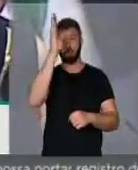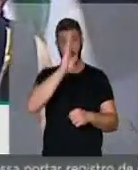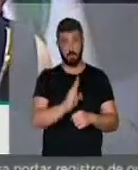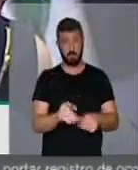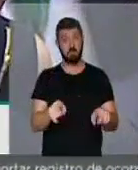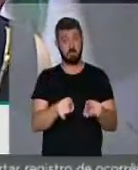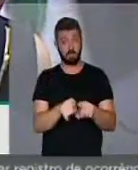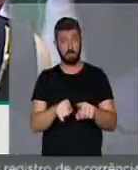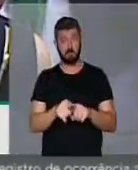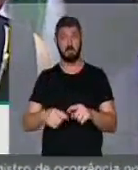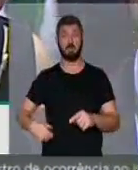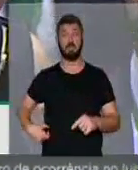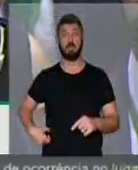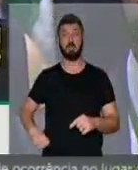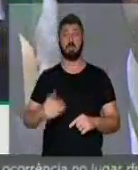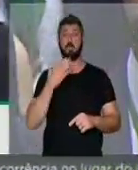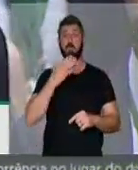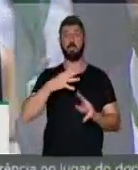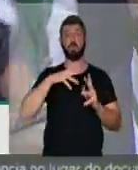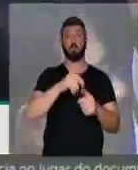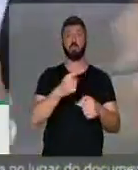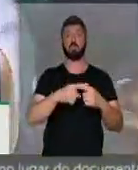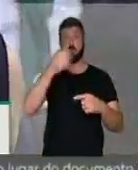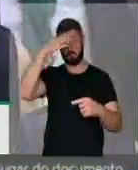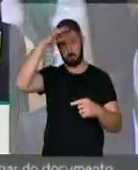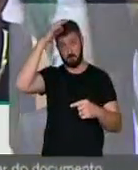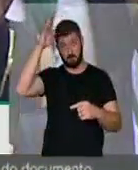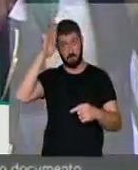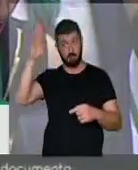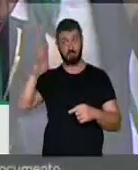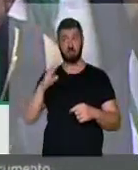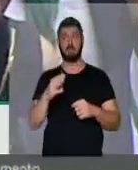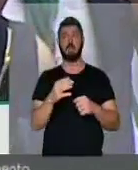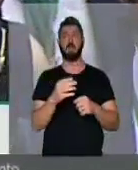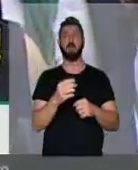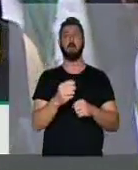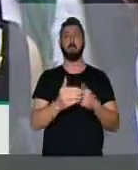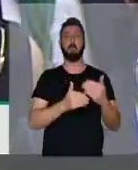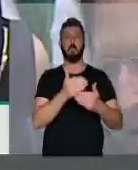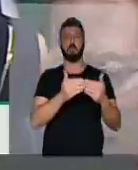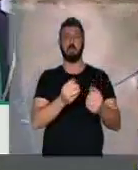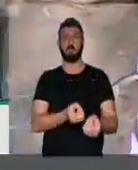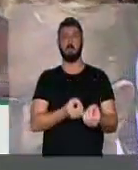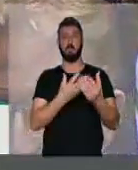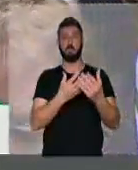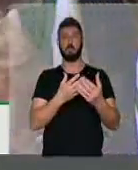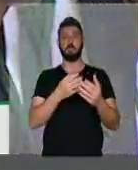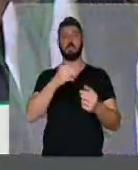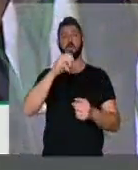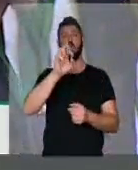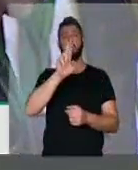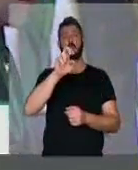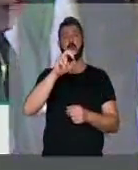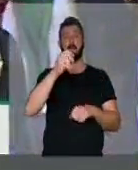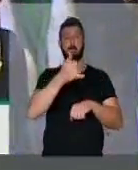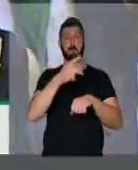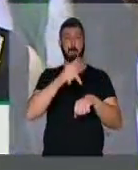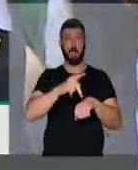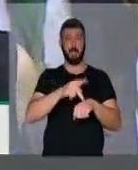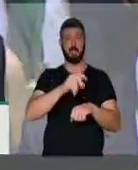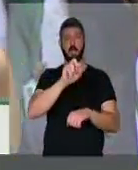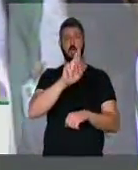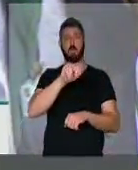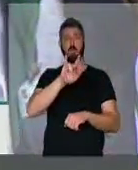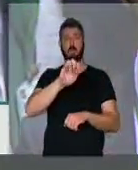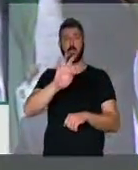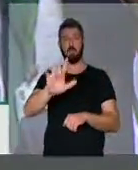Brasil e para todo mundo, tendo em vista que o Espírito Santo é a maior base processadora e produtora de hortes ornamentais. Por isso, nós